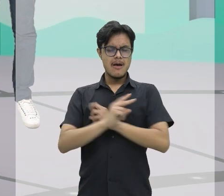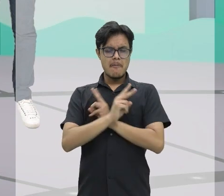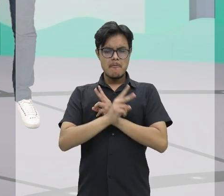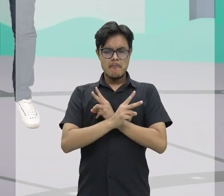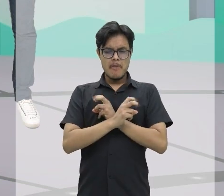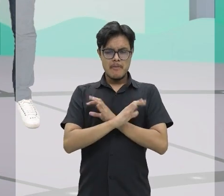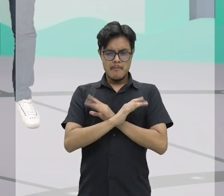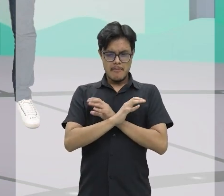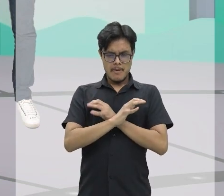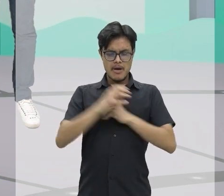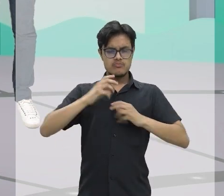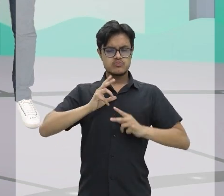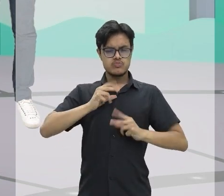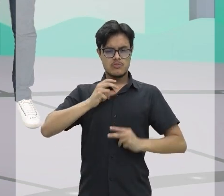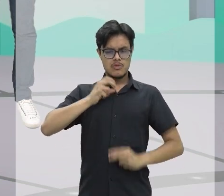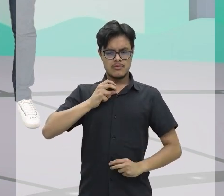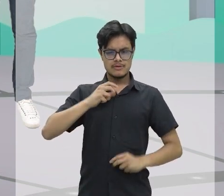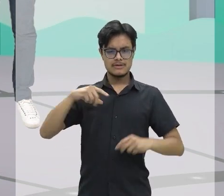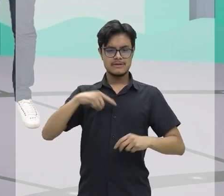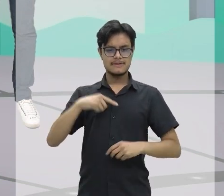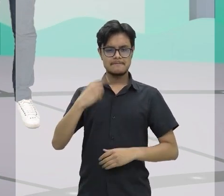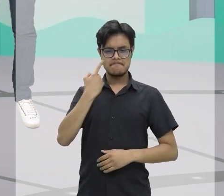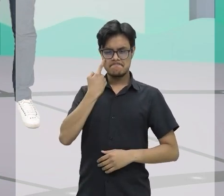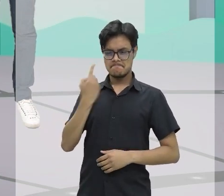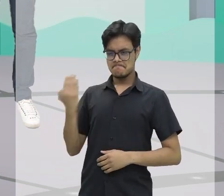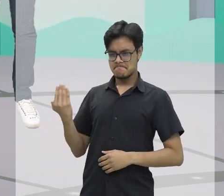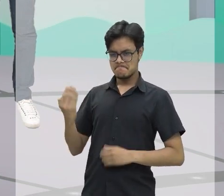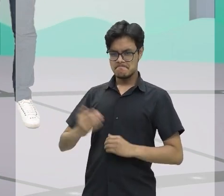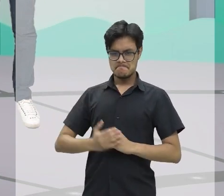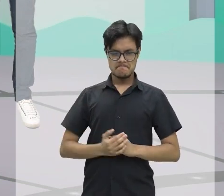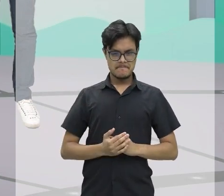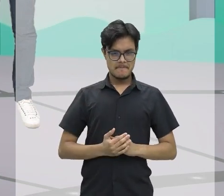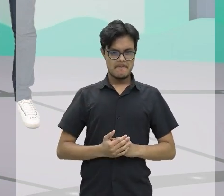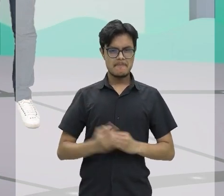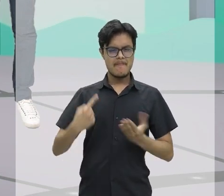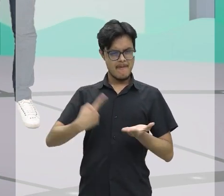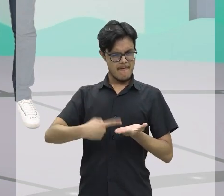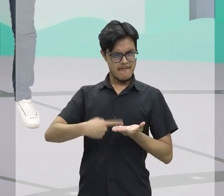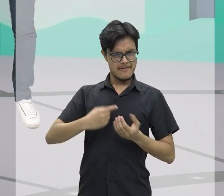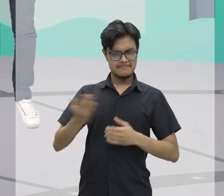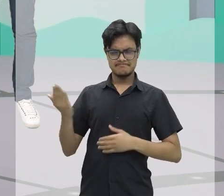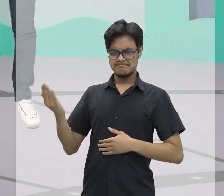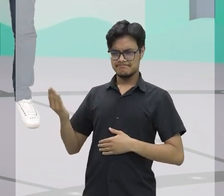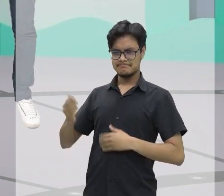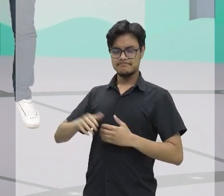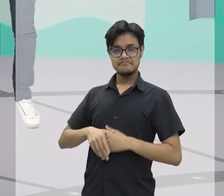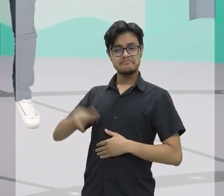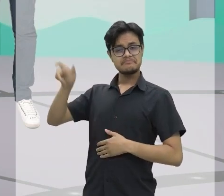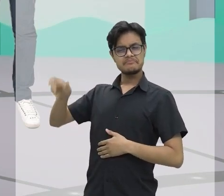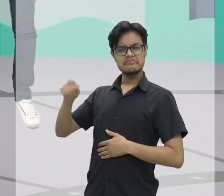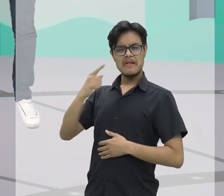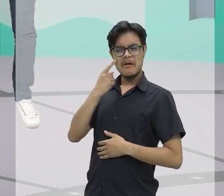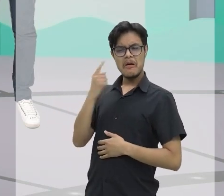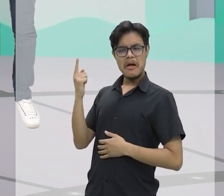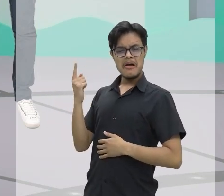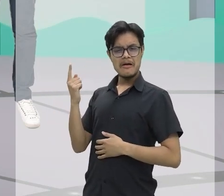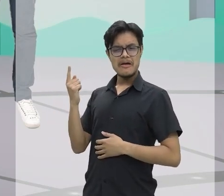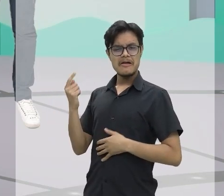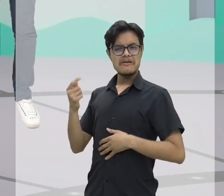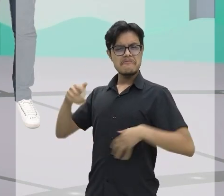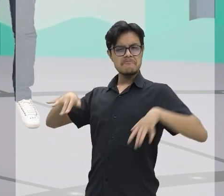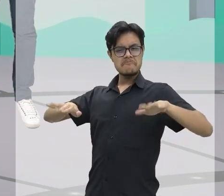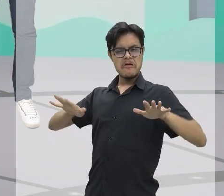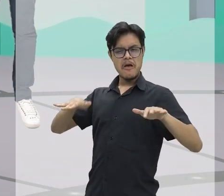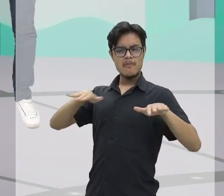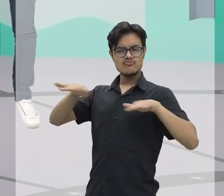ossos. E aí para isso a gente trouxe aí um convidado, né, que é o nosso esqueleto, olha só. A gente pode observar, e olha só, que esqueleto mais